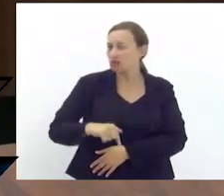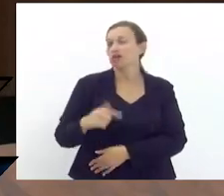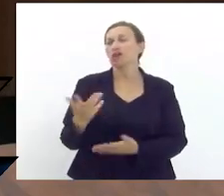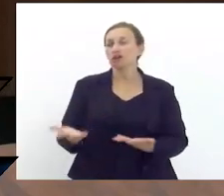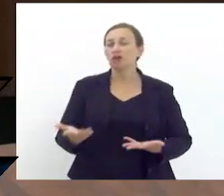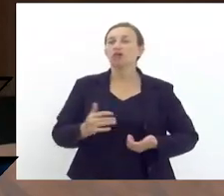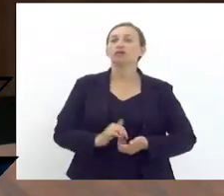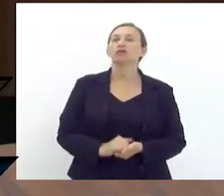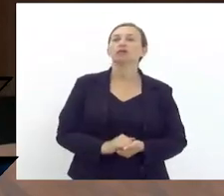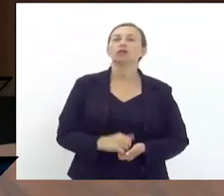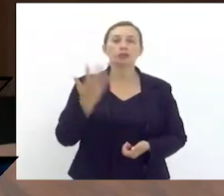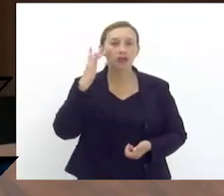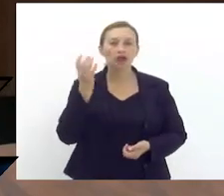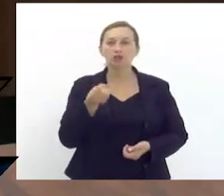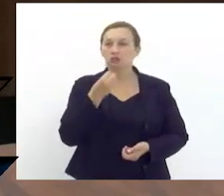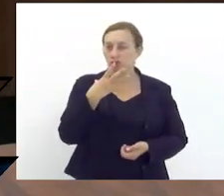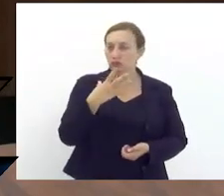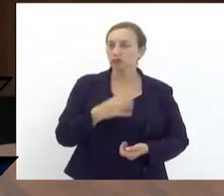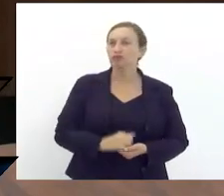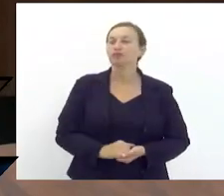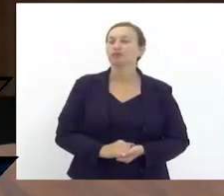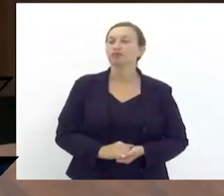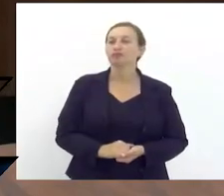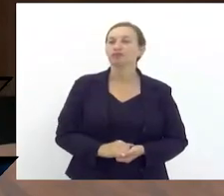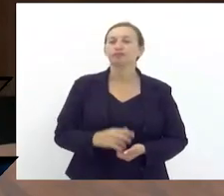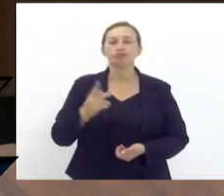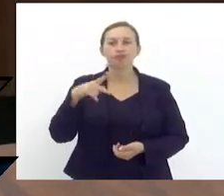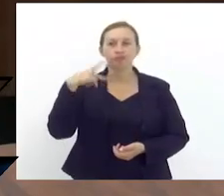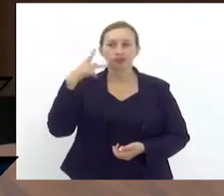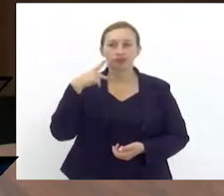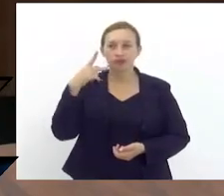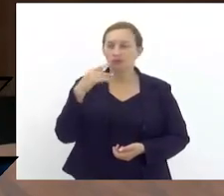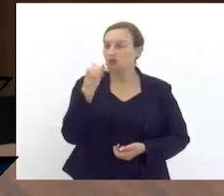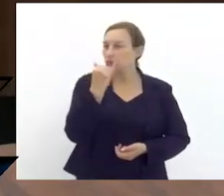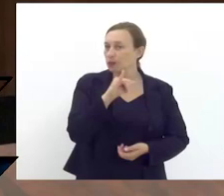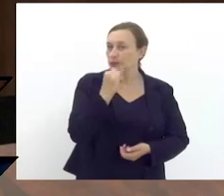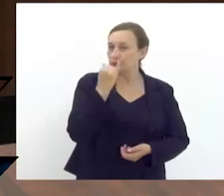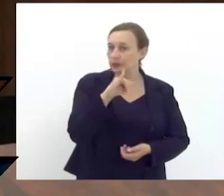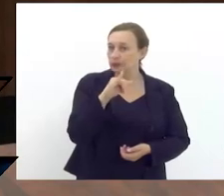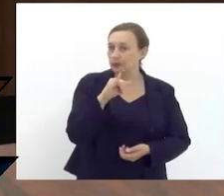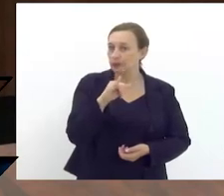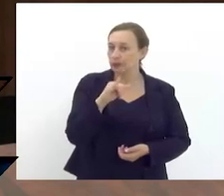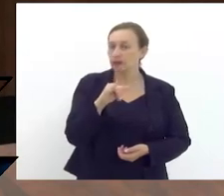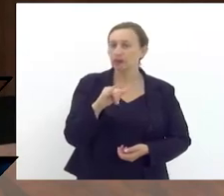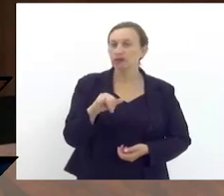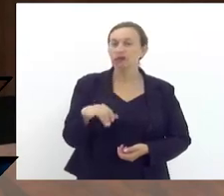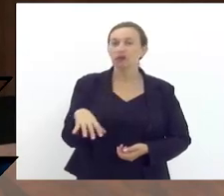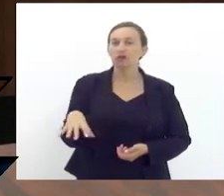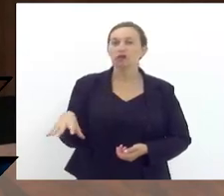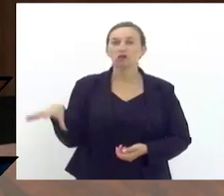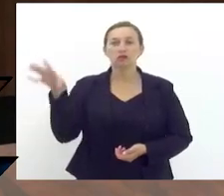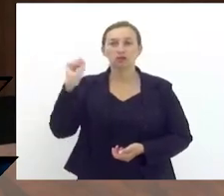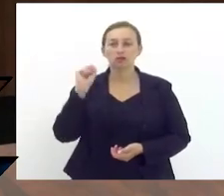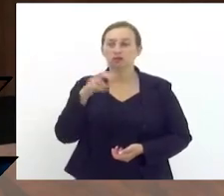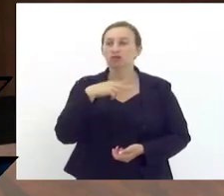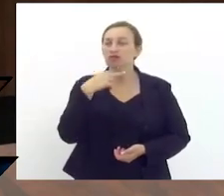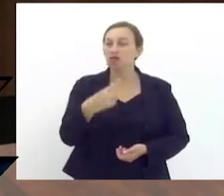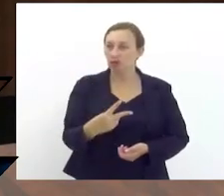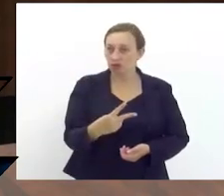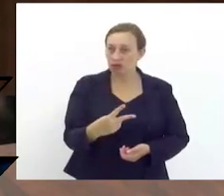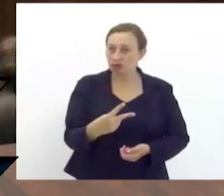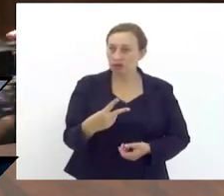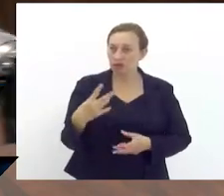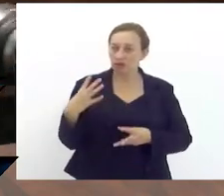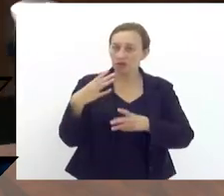então eu acho em bom Tom que o Parlamento Fluminense ao se a sua voz e se some